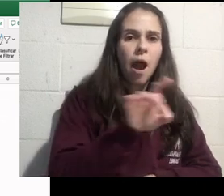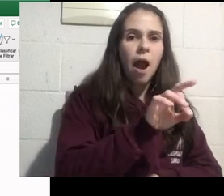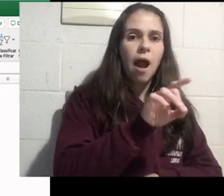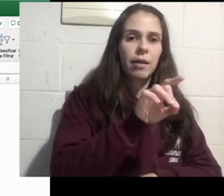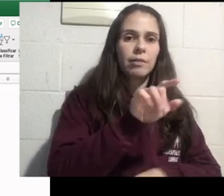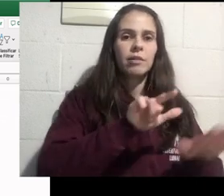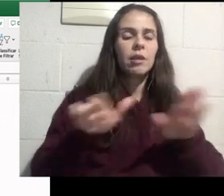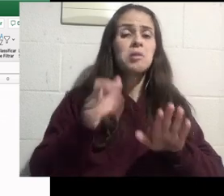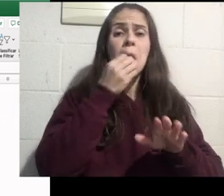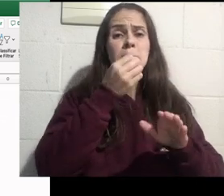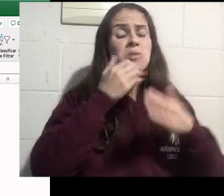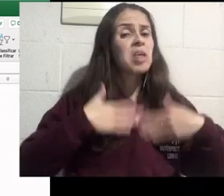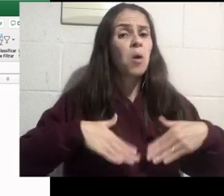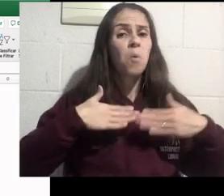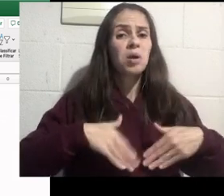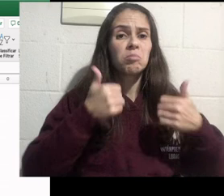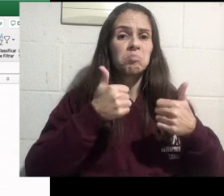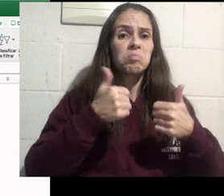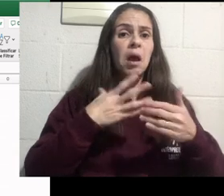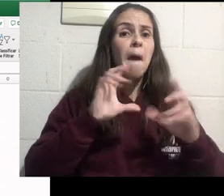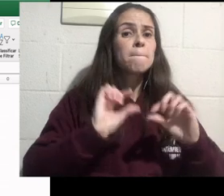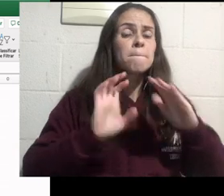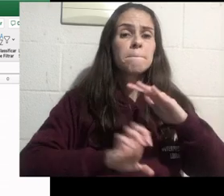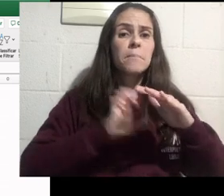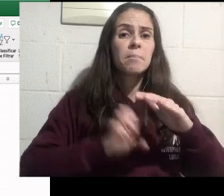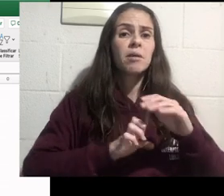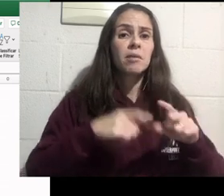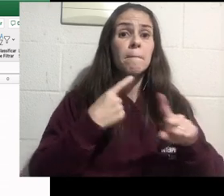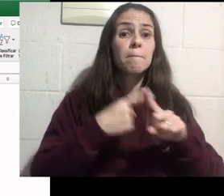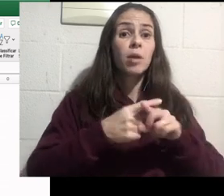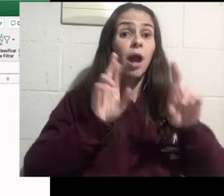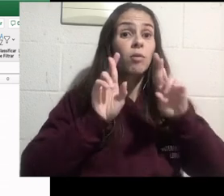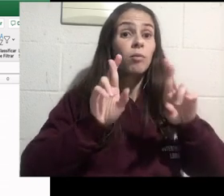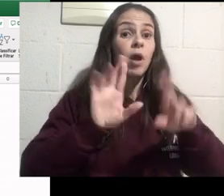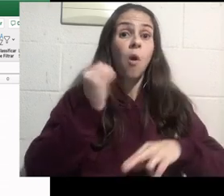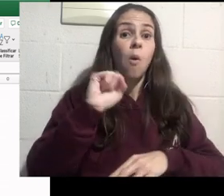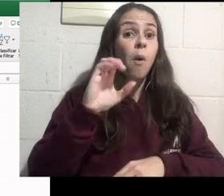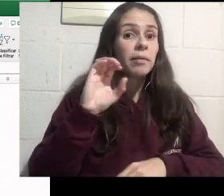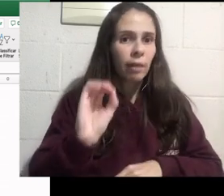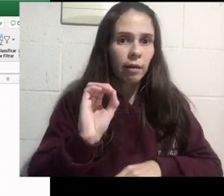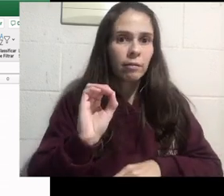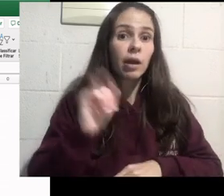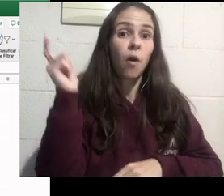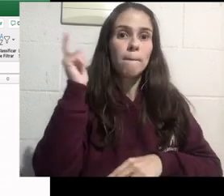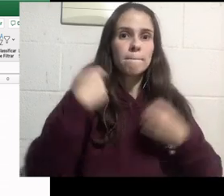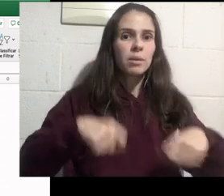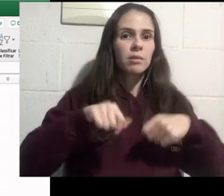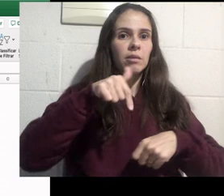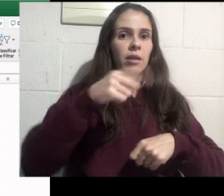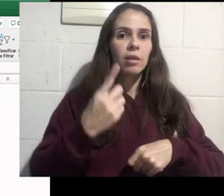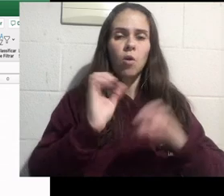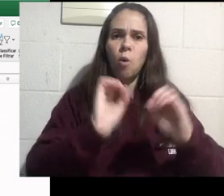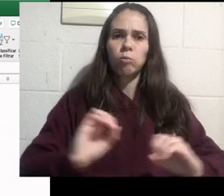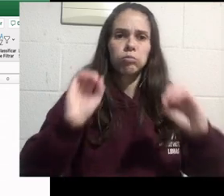veja que está muito tranquila essa situação dessa mini empresa aqui, porque ela, em tese, está projetando que vai produzir 80, né, por